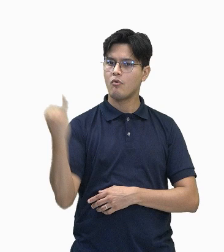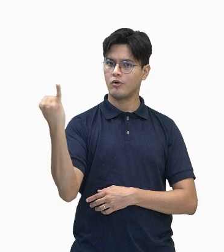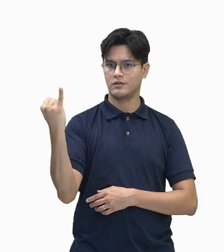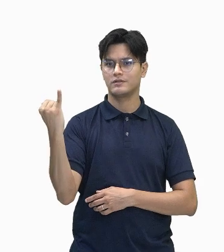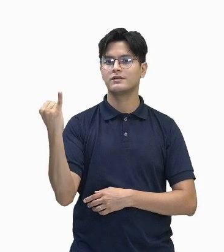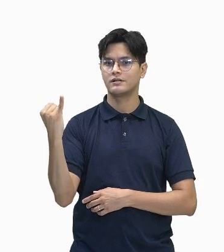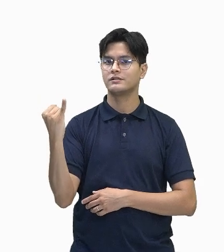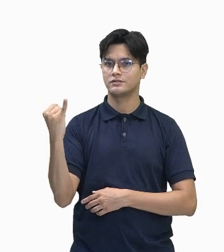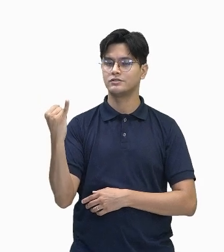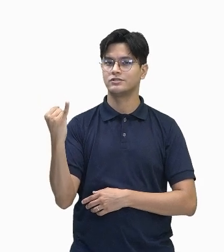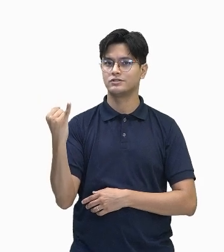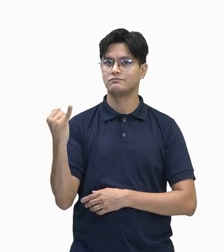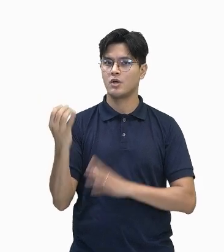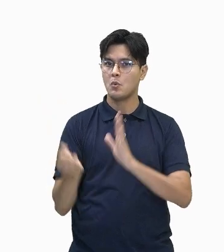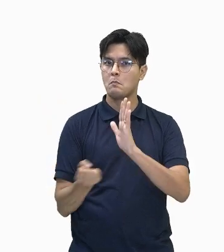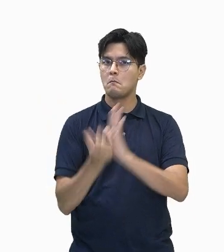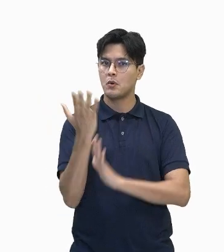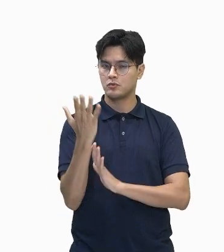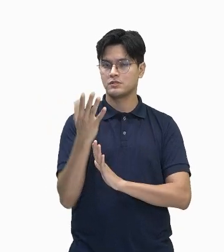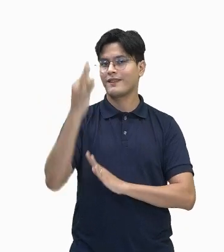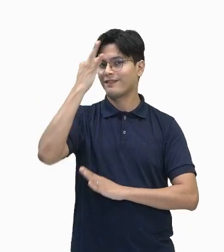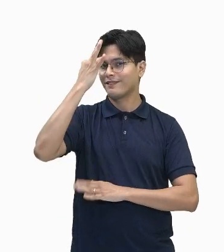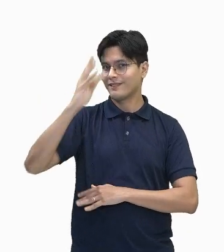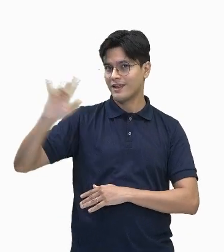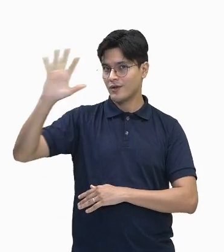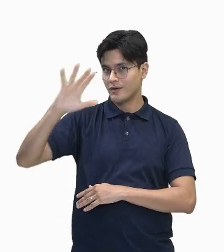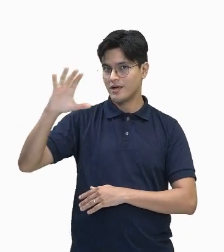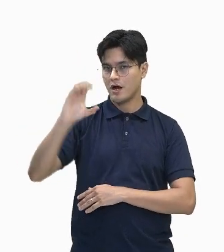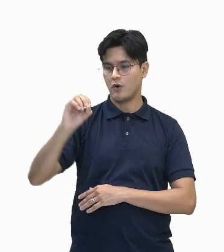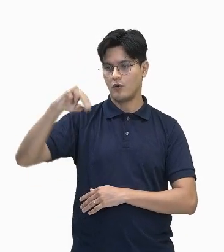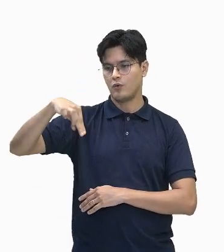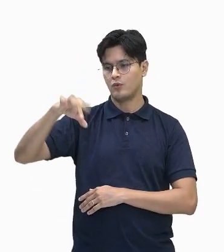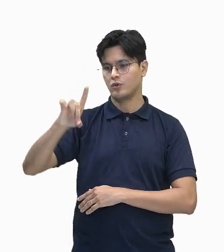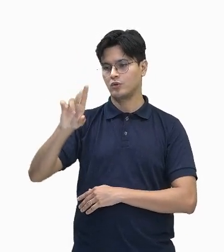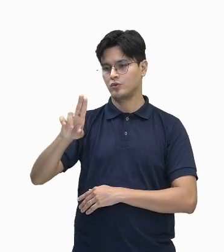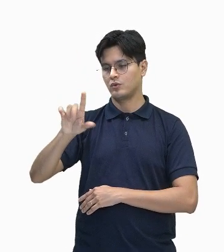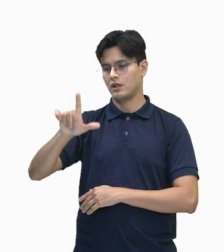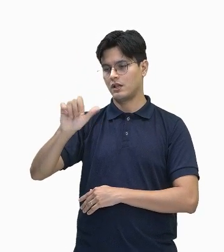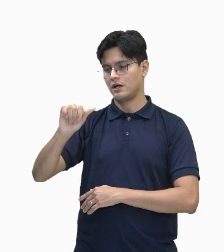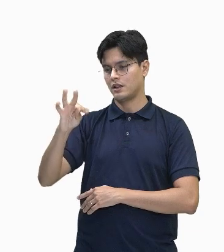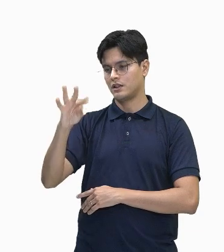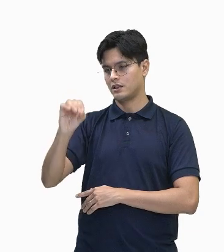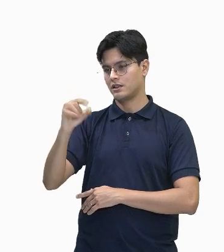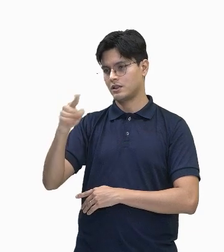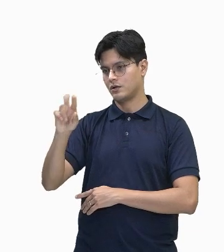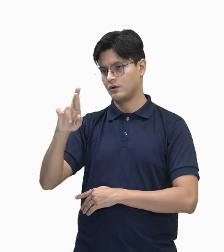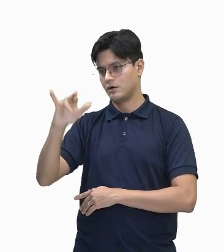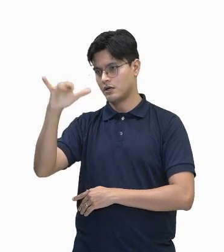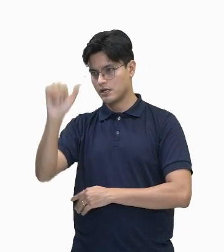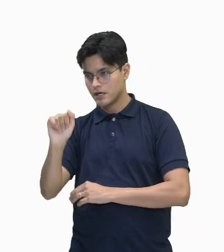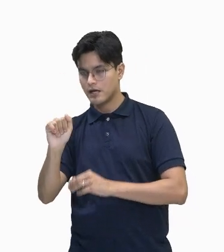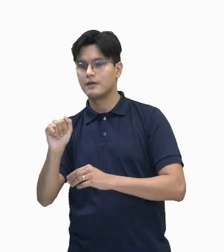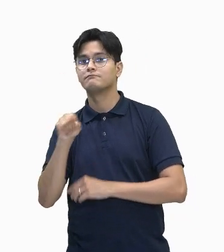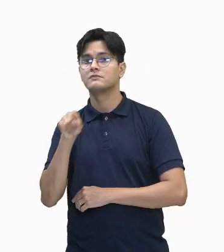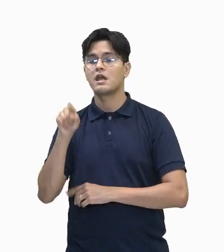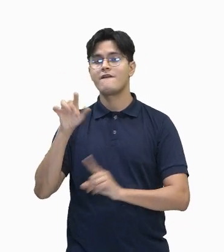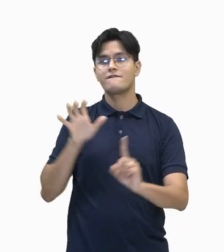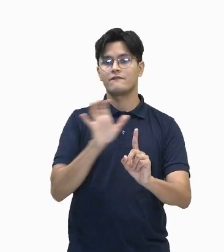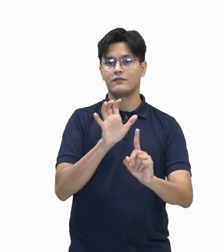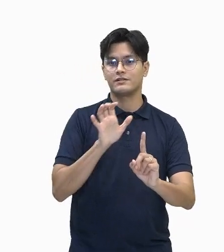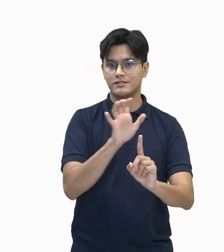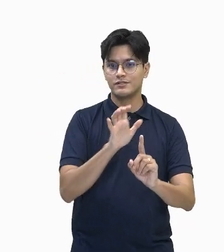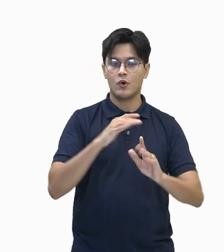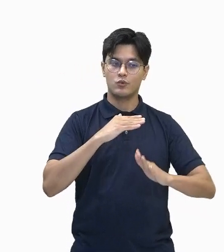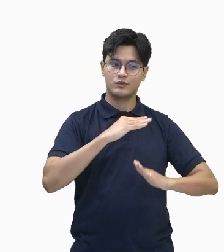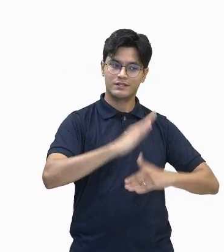teoria ondulatória da luz e influenciaram o desenvolvimento da ótica. Veja só, né? Depois desse